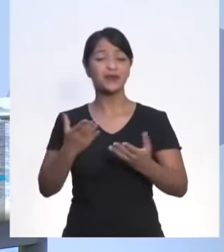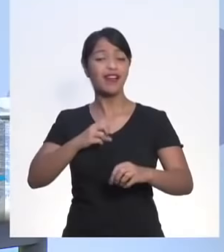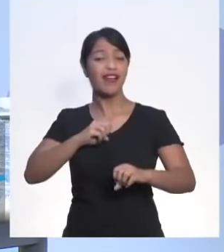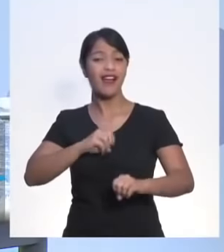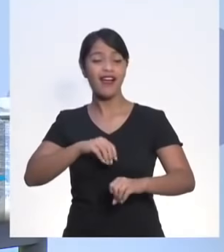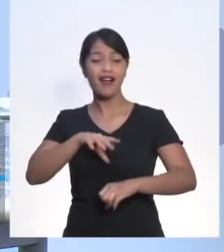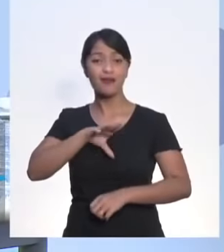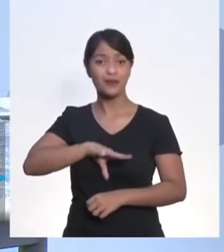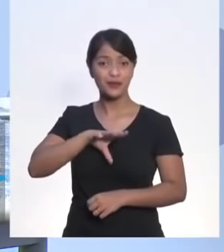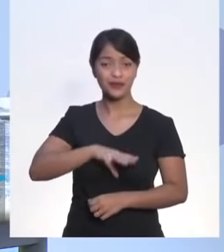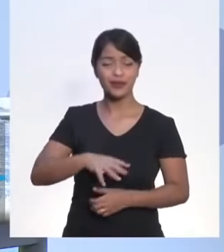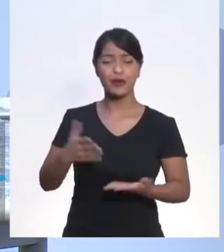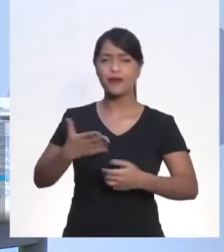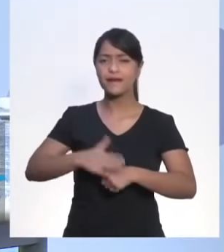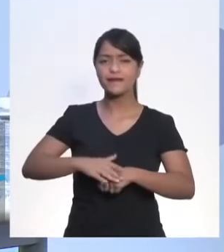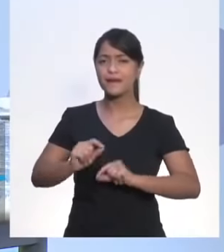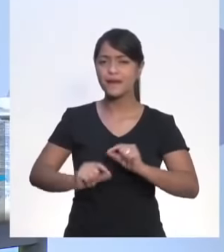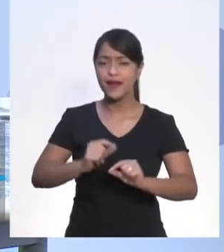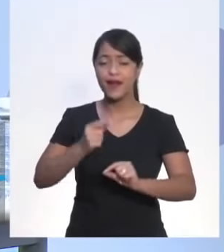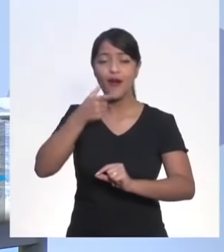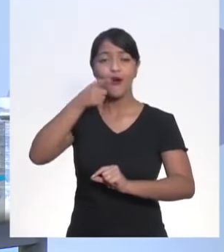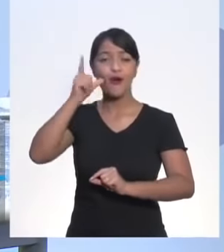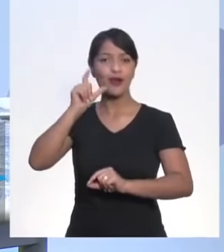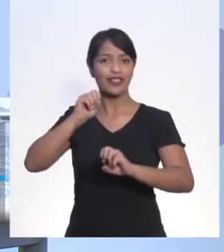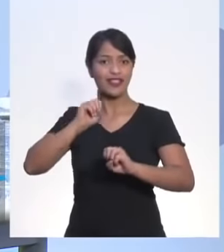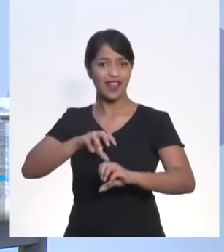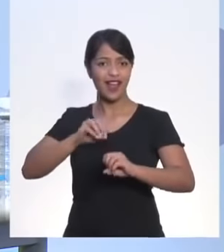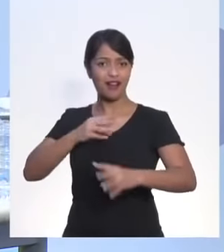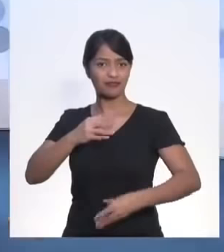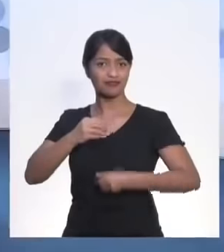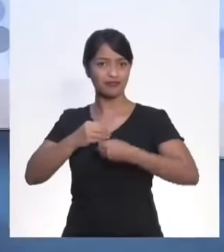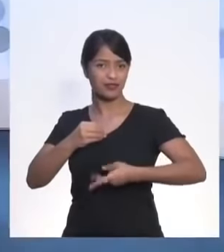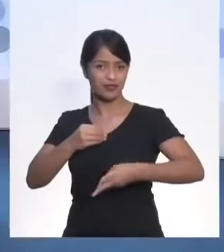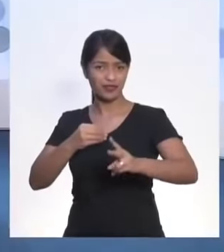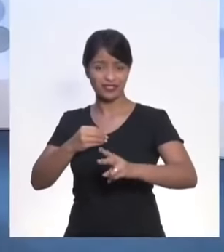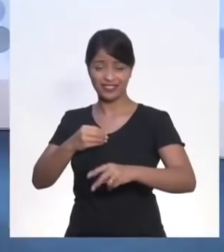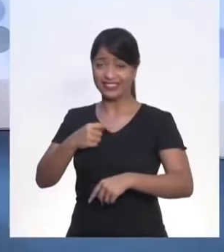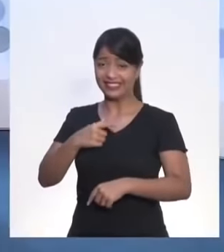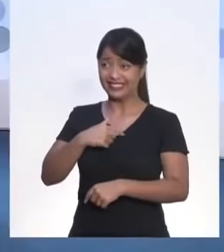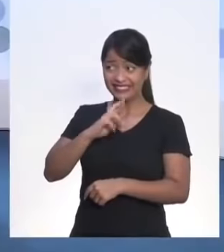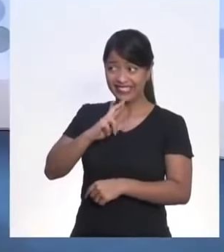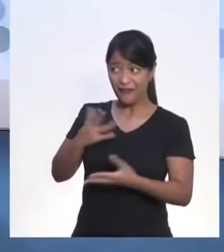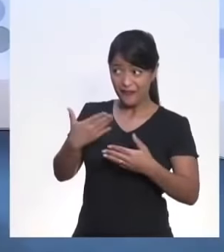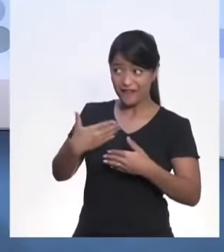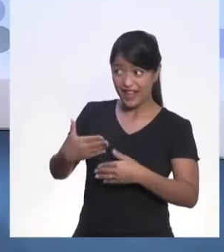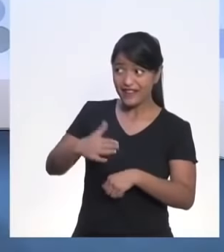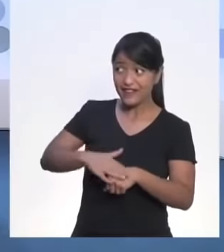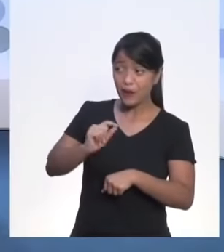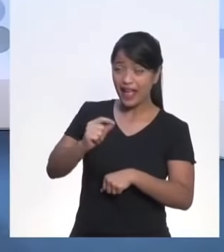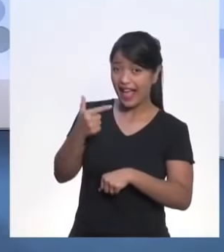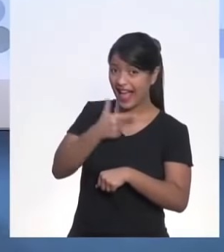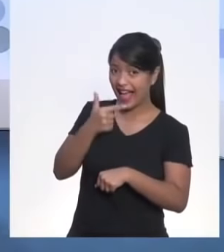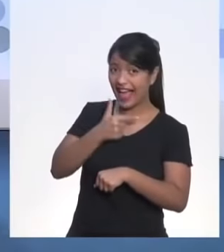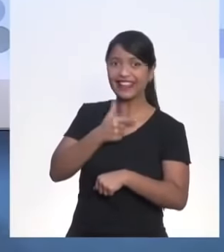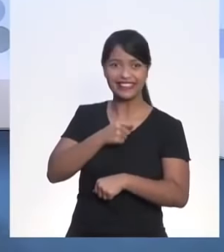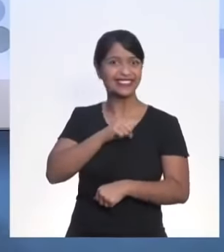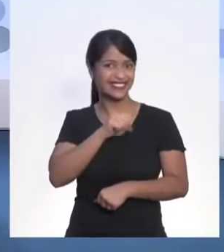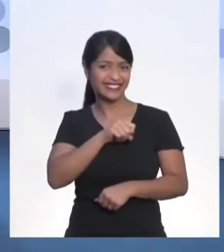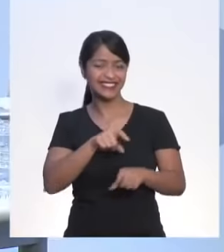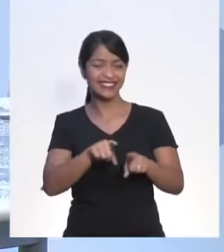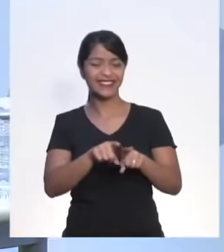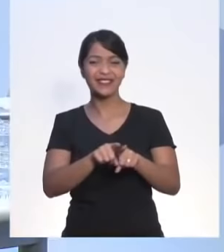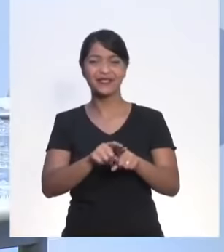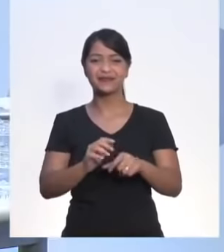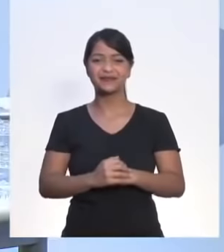Dar continuidade na nossa aula de ontem. Eu ia falar, dá risada. Dá risada. Hoje também a gente vai dar risada. Hoje a aula vai ser Vamos. boa. Eu